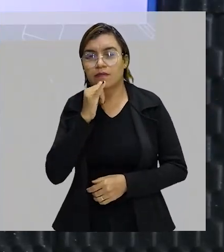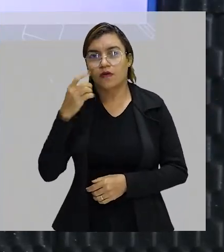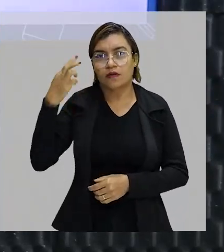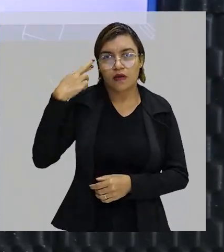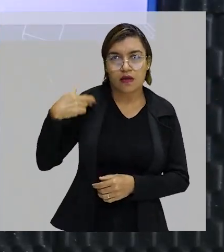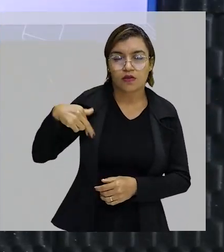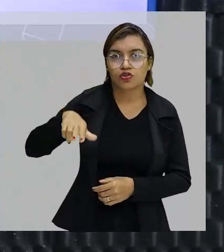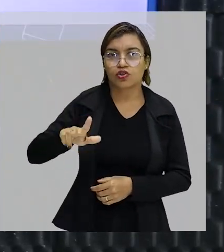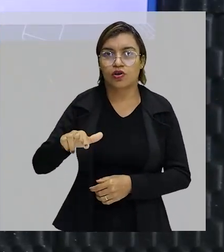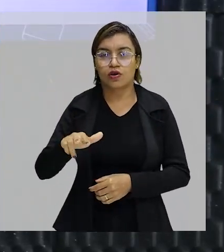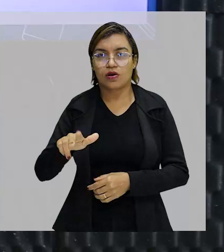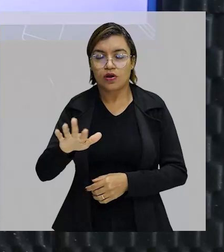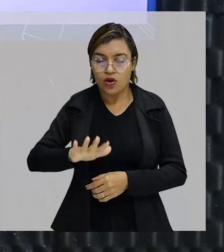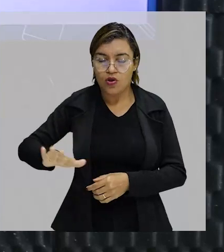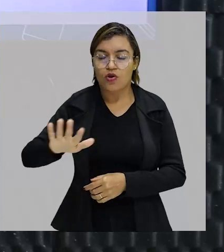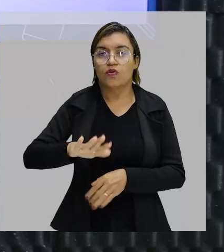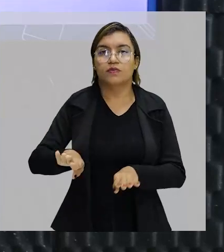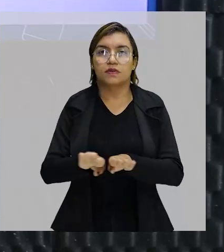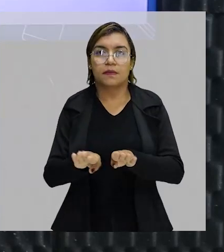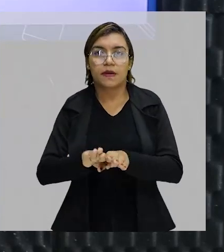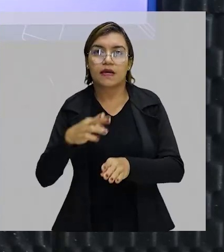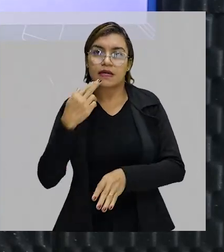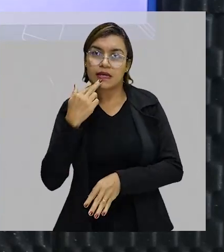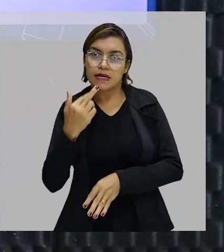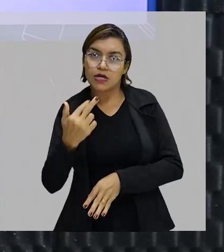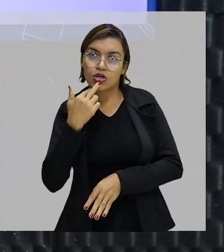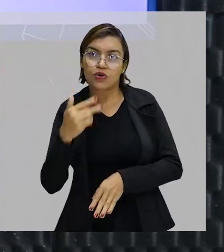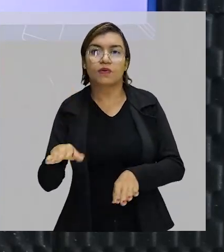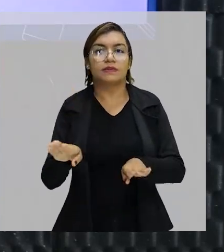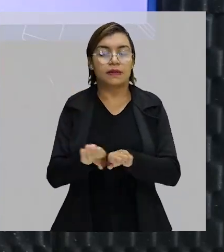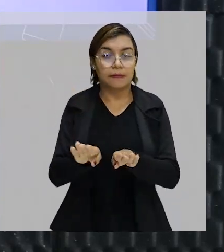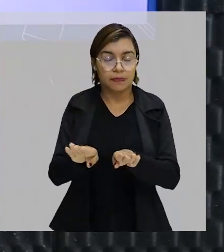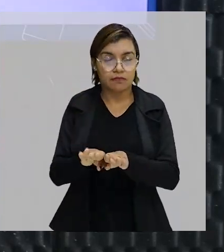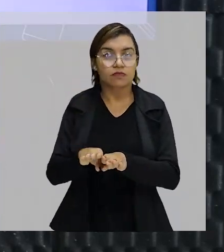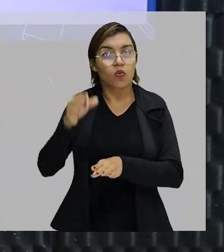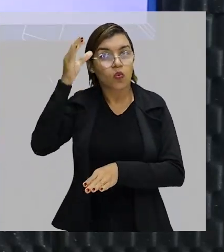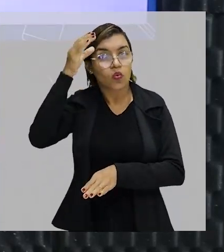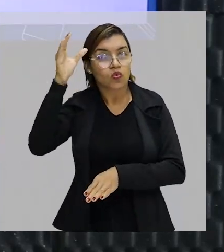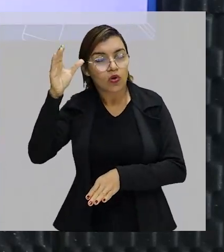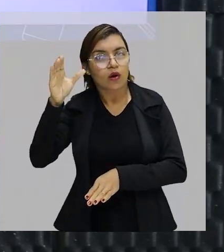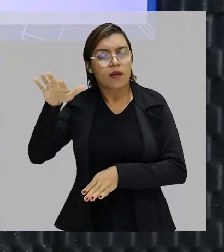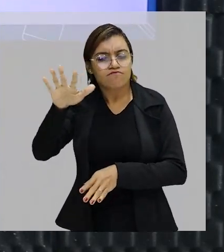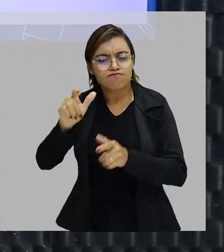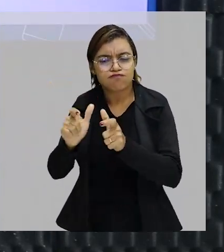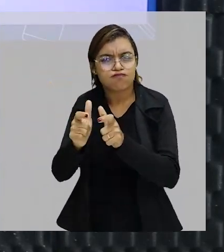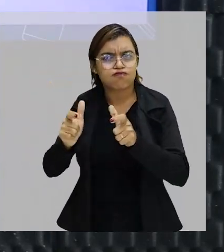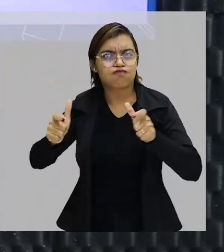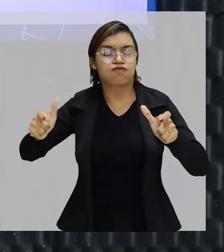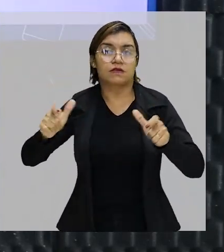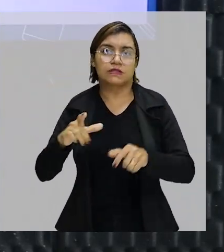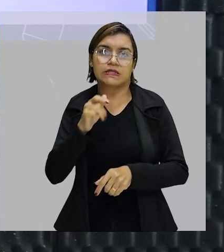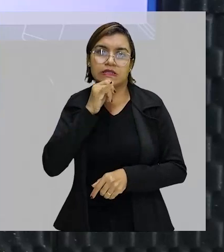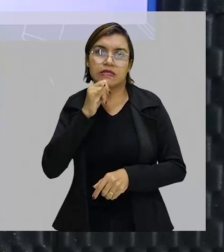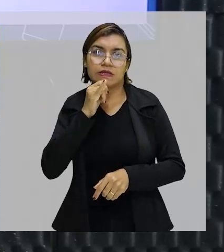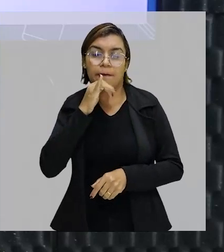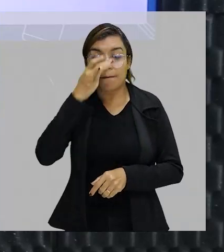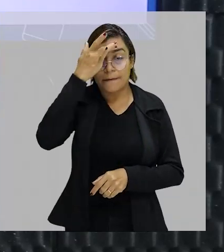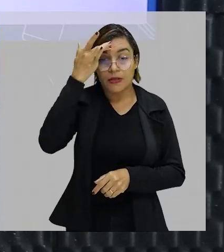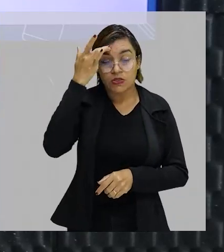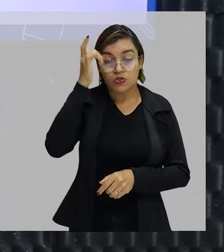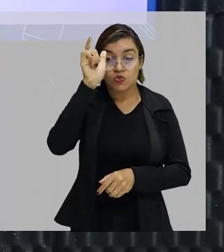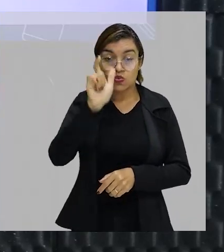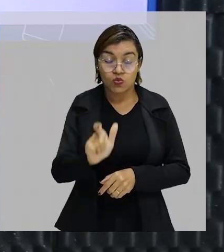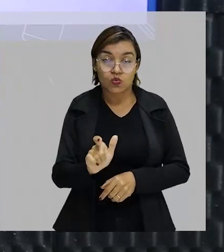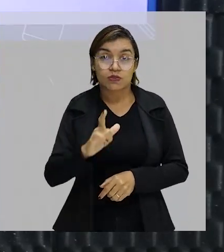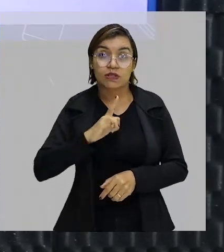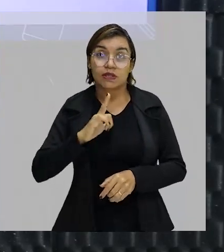o idioma, ok? Então, o preconceito cultural é um conjunto muito amplo. é o preconceito contra pessoas em virtude de